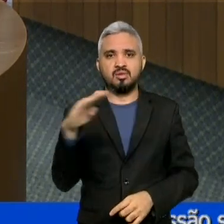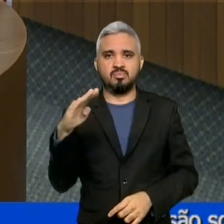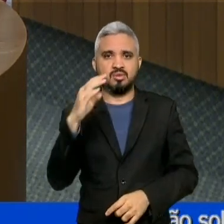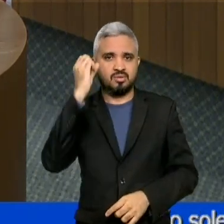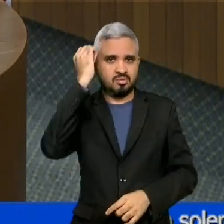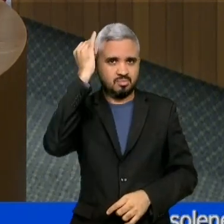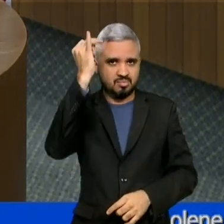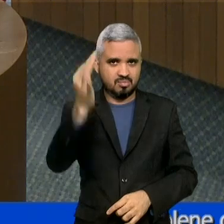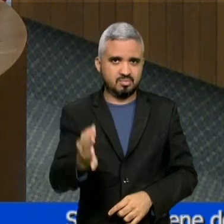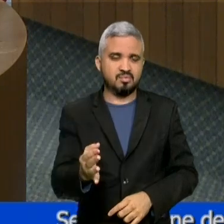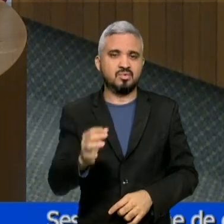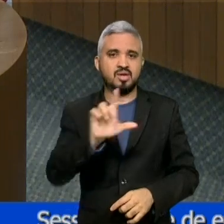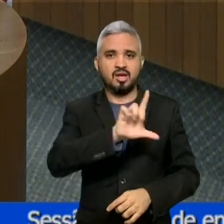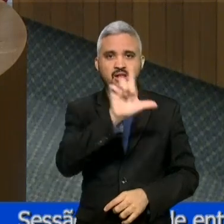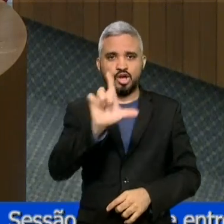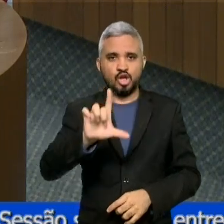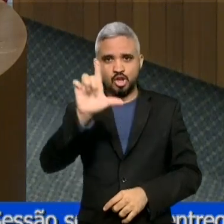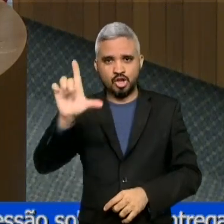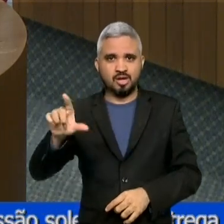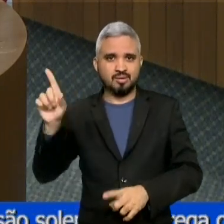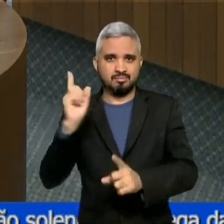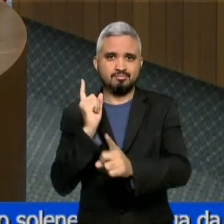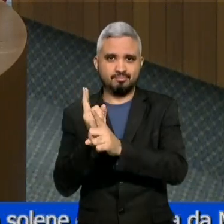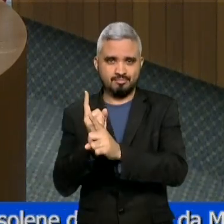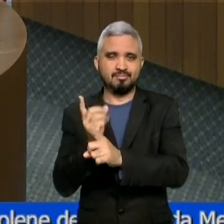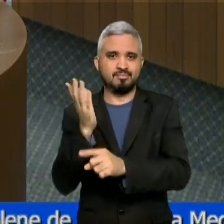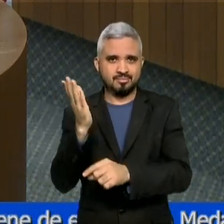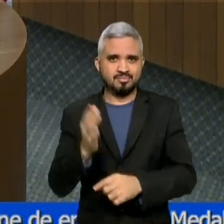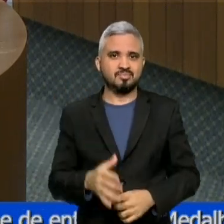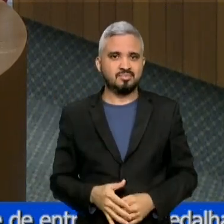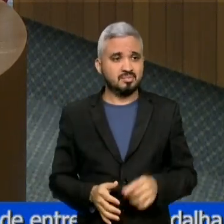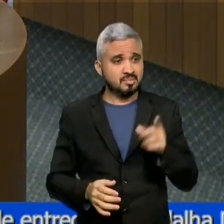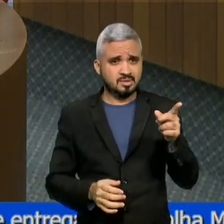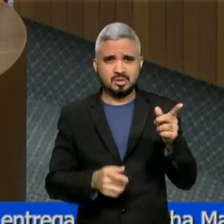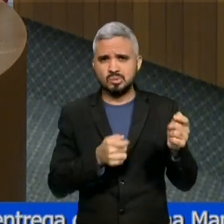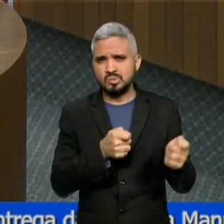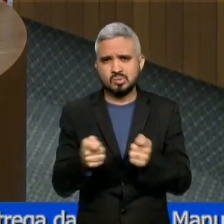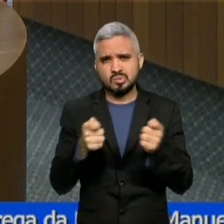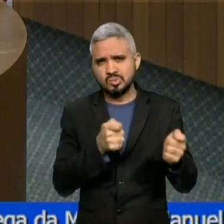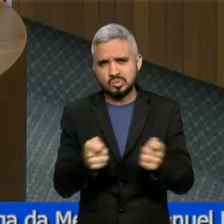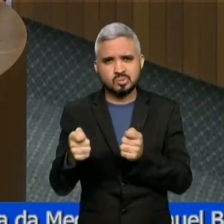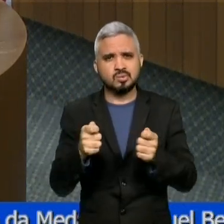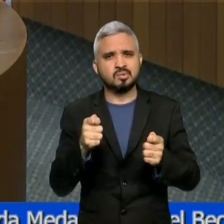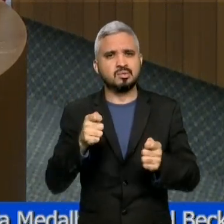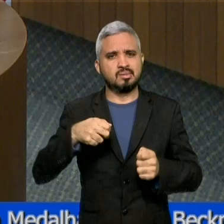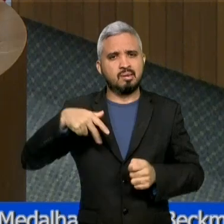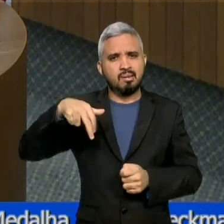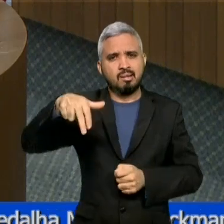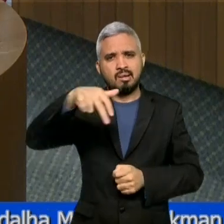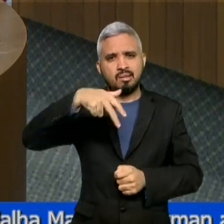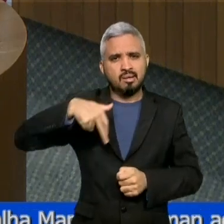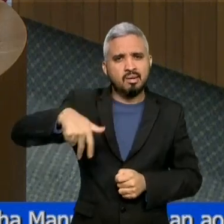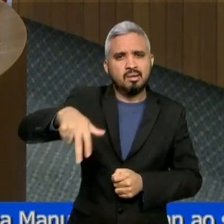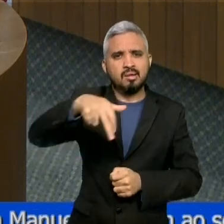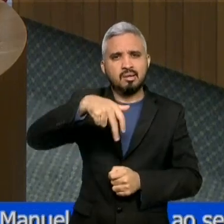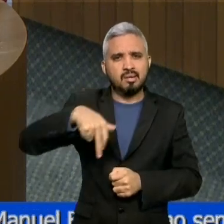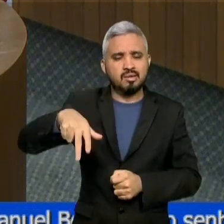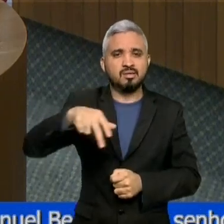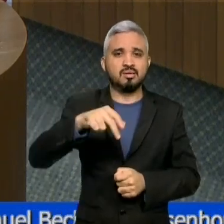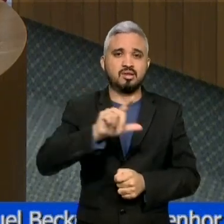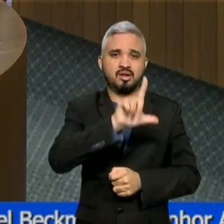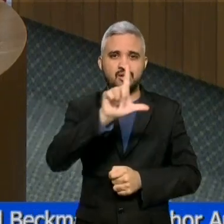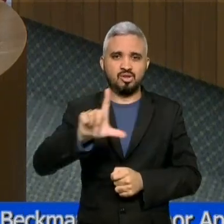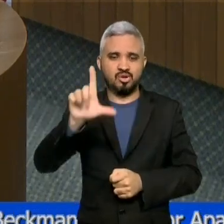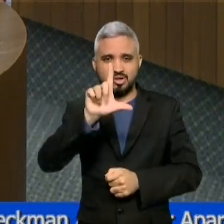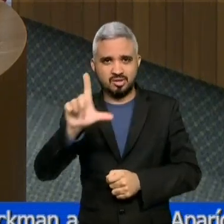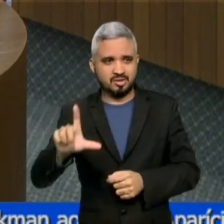estão aqui presentes. Esse é o Aparício que é um homem que é envolvido com o seu trabalho, é um homem disposto sempre a procurar uma